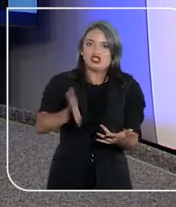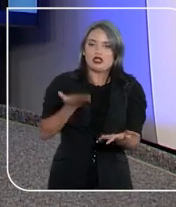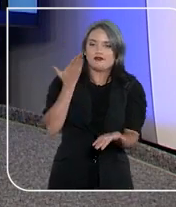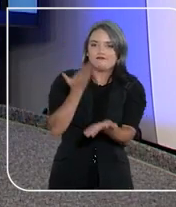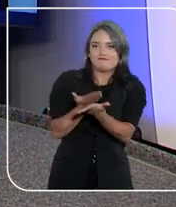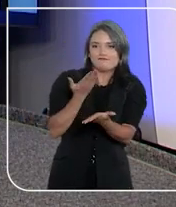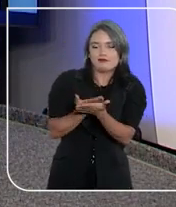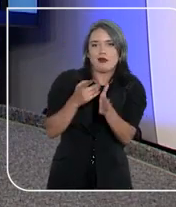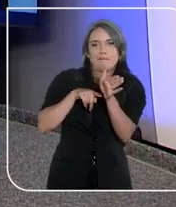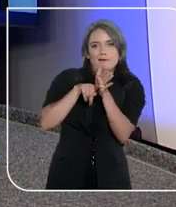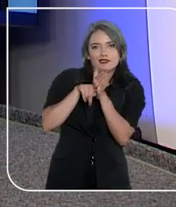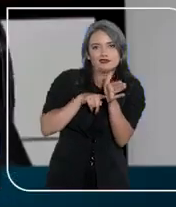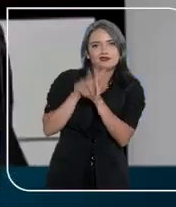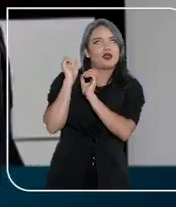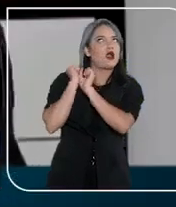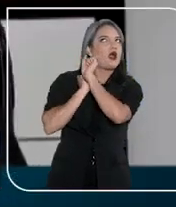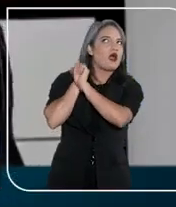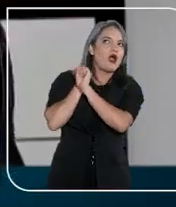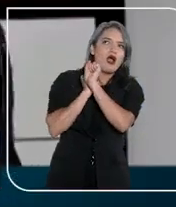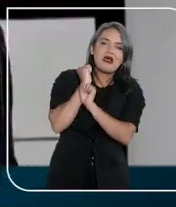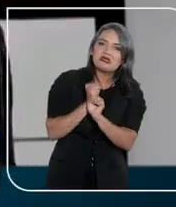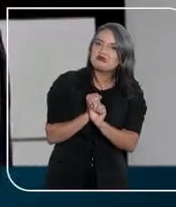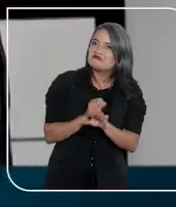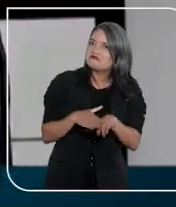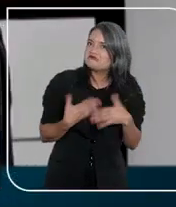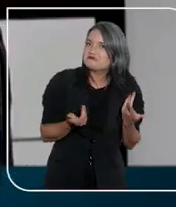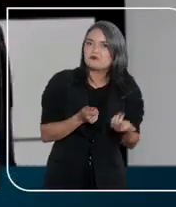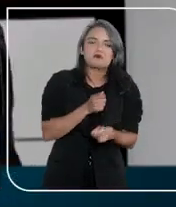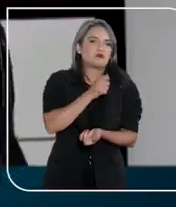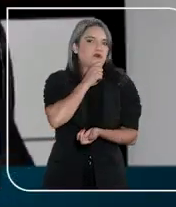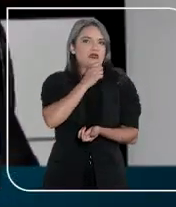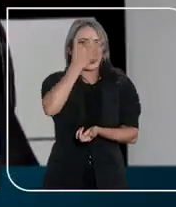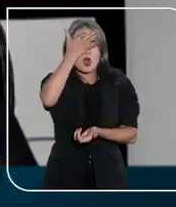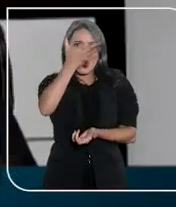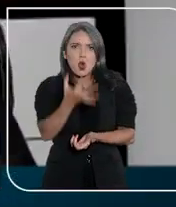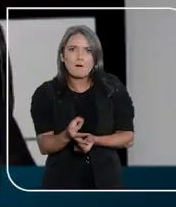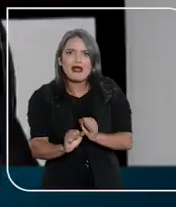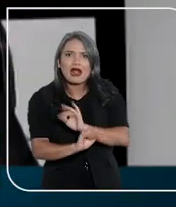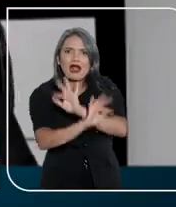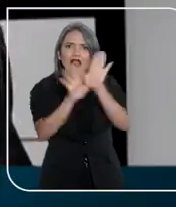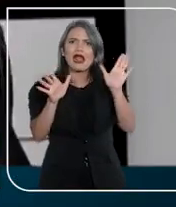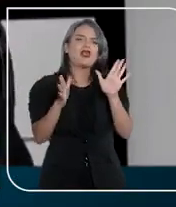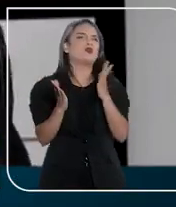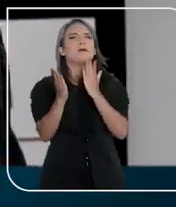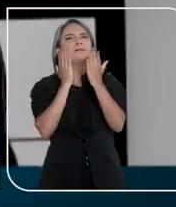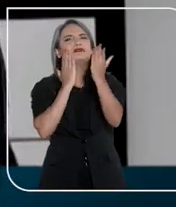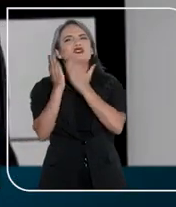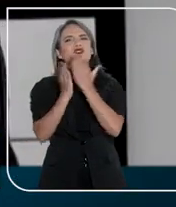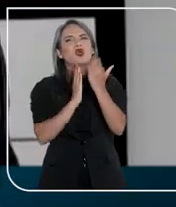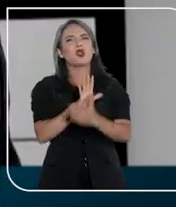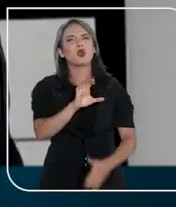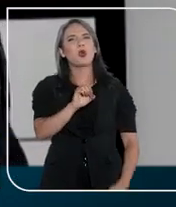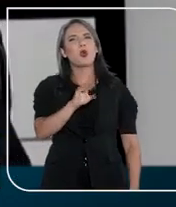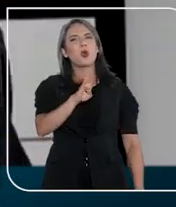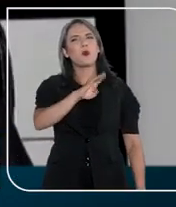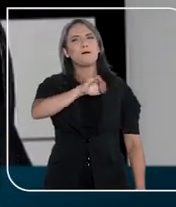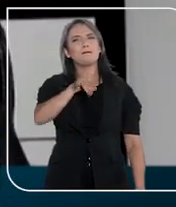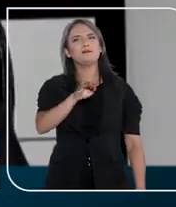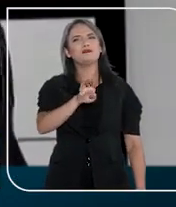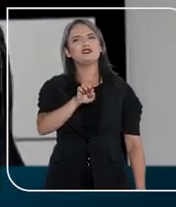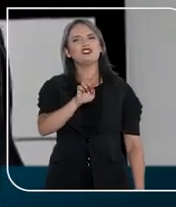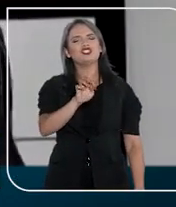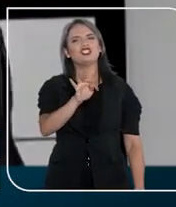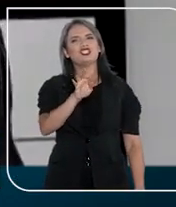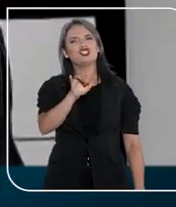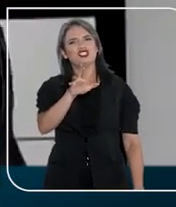estudando, pesquisando e advogando. Até hoje eu não sei o que é um exame psicológico objetivo. Por que que eu não sei? Vou fazer